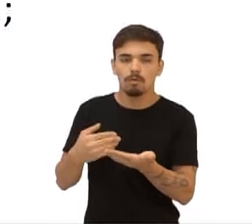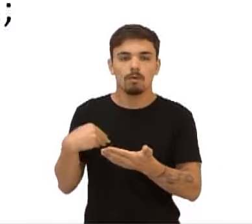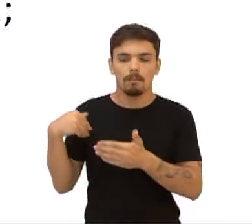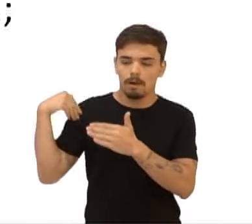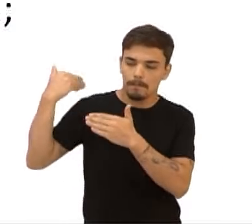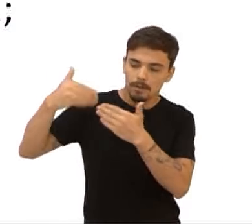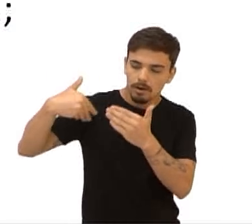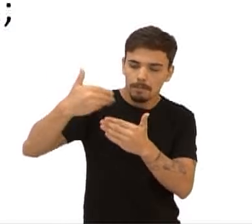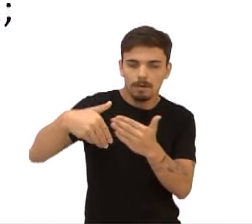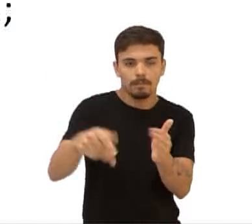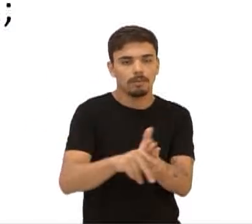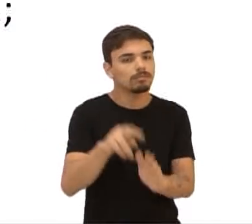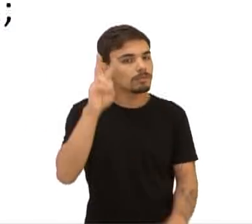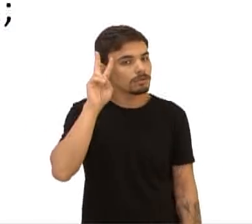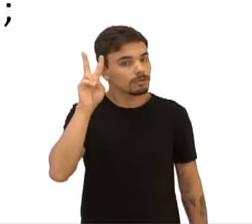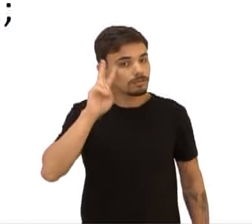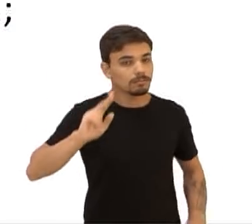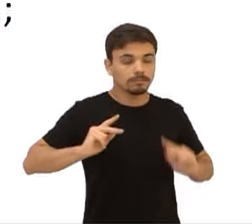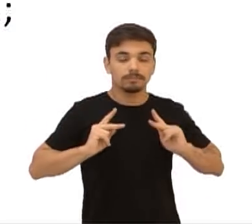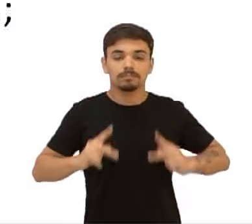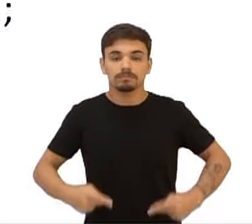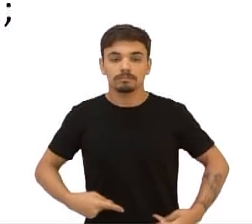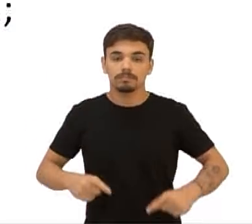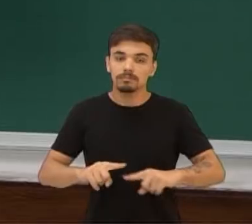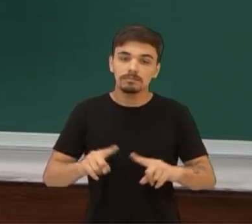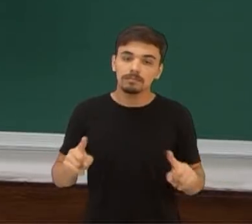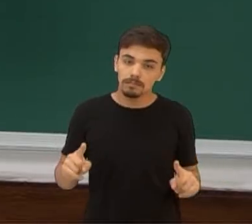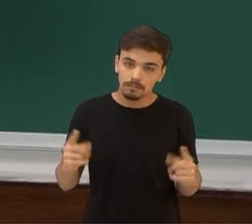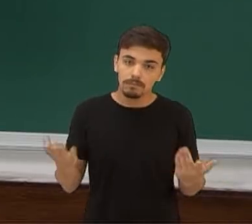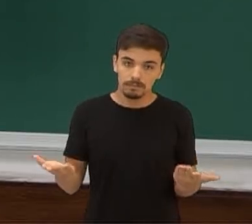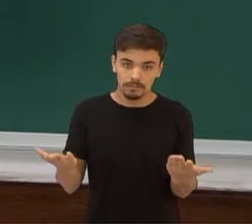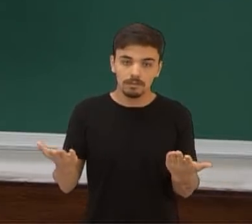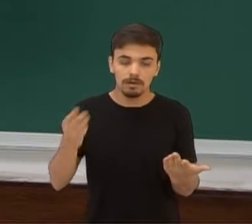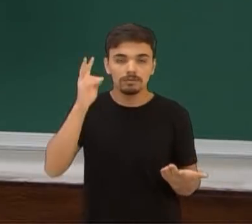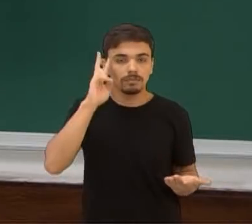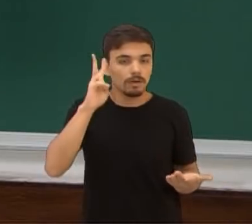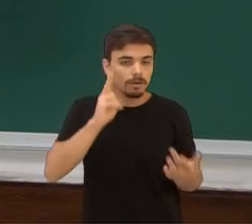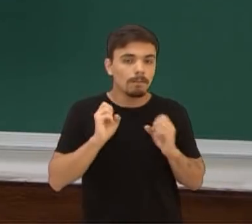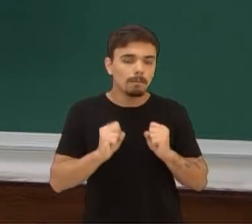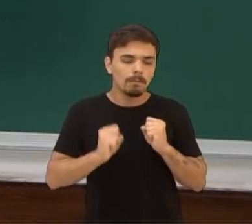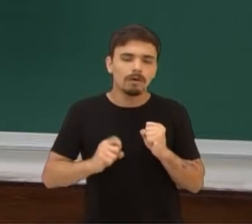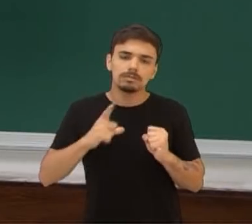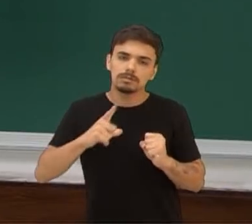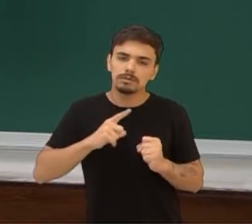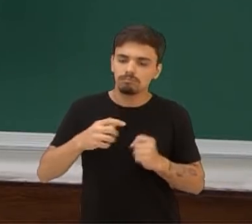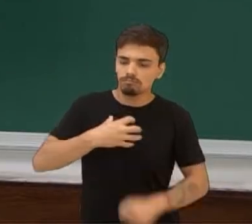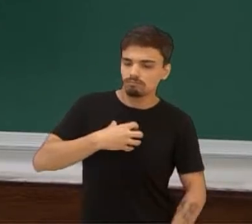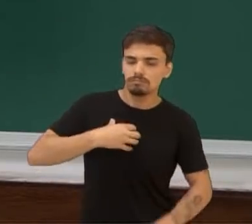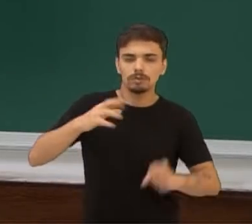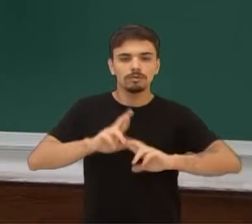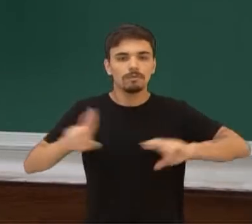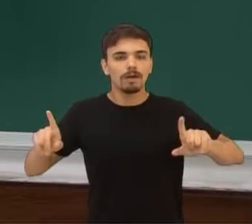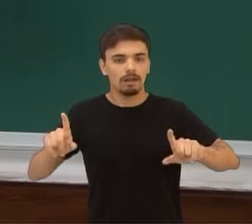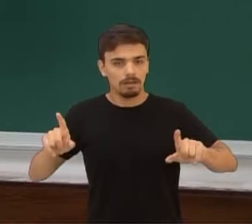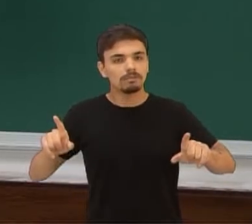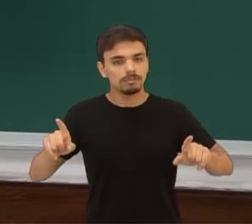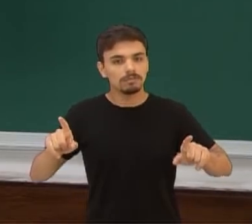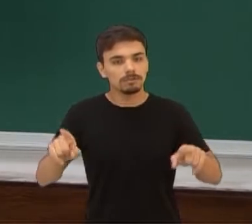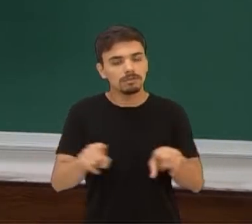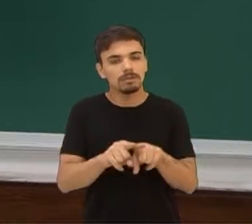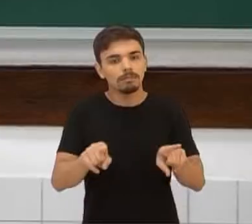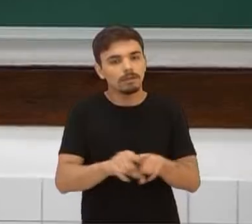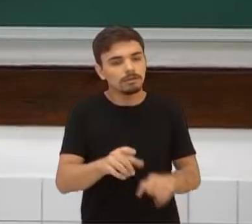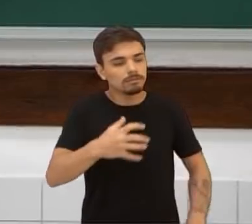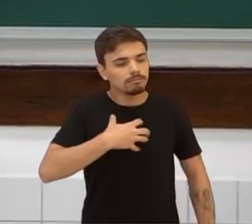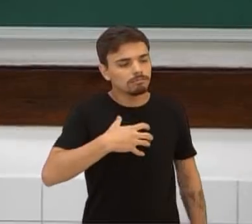da história da humanidade. No entanto, a história ela pode ter versões diferentes. Tanto